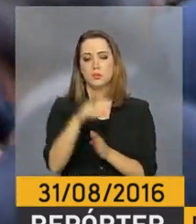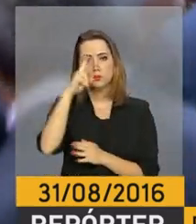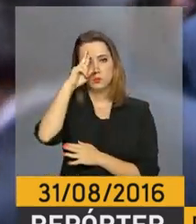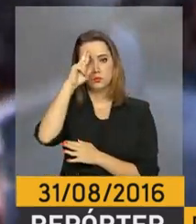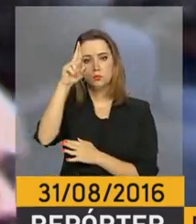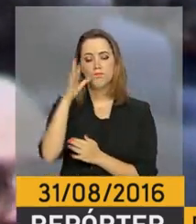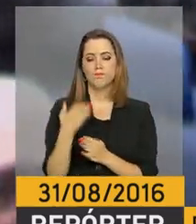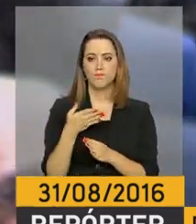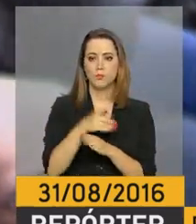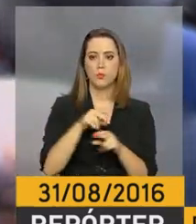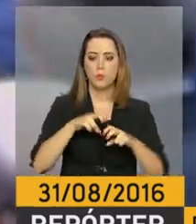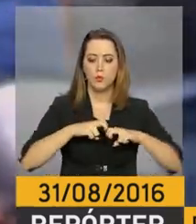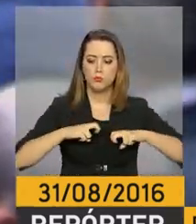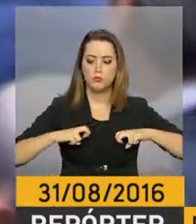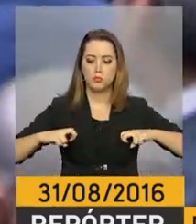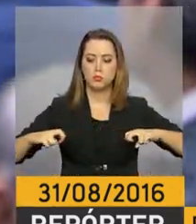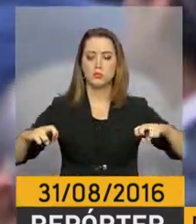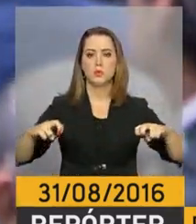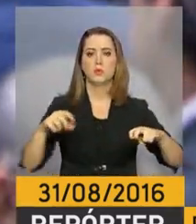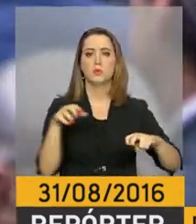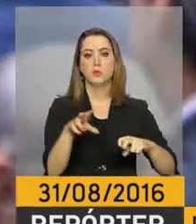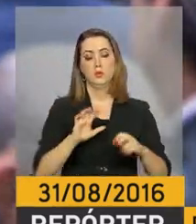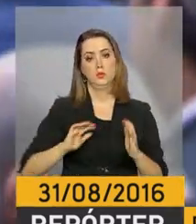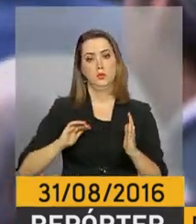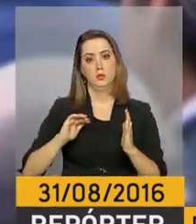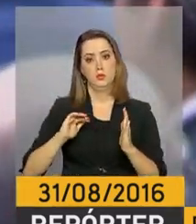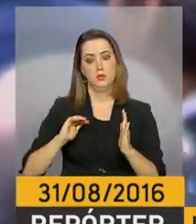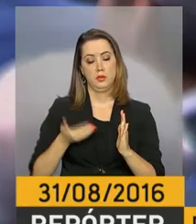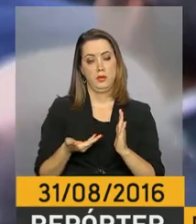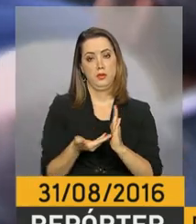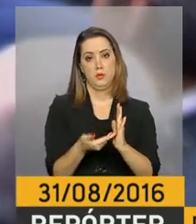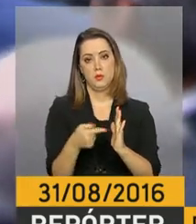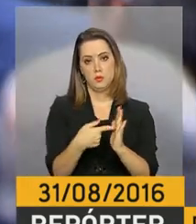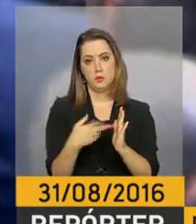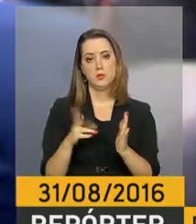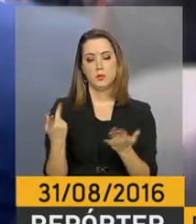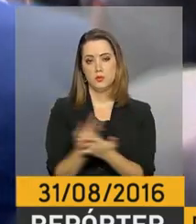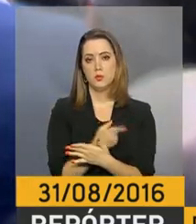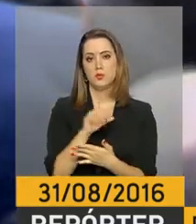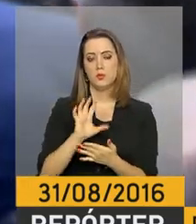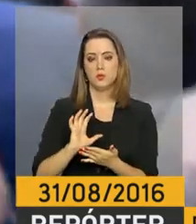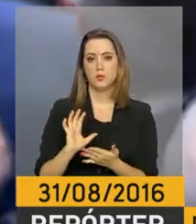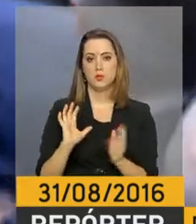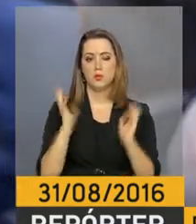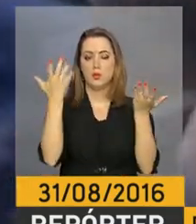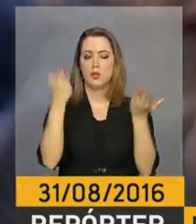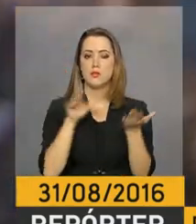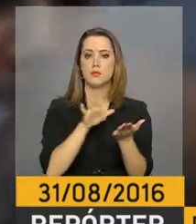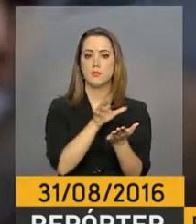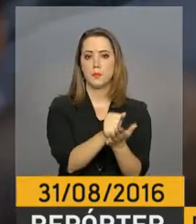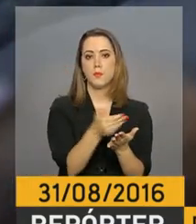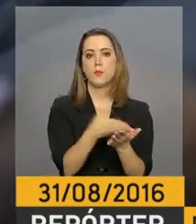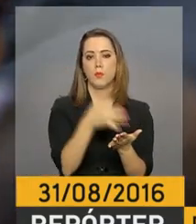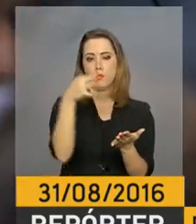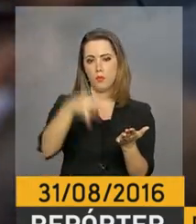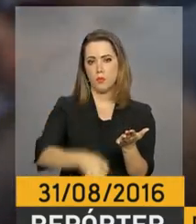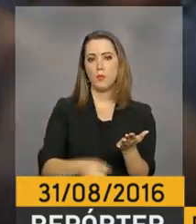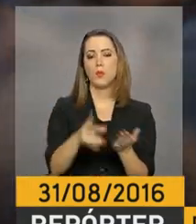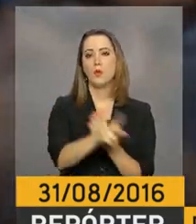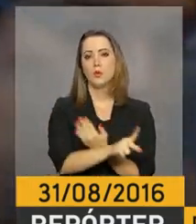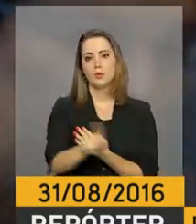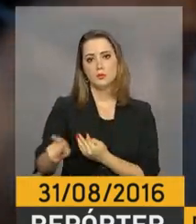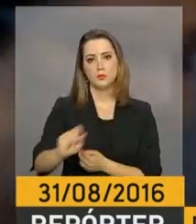instantes para o plenário da Câmara dos Deputados, onde ocorre a cerimônia de posse oficial